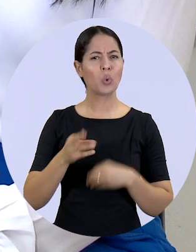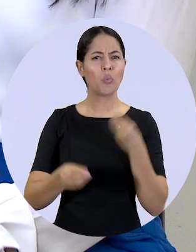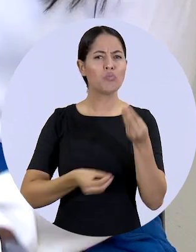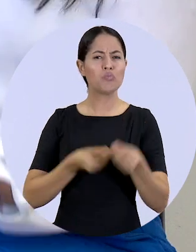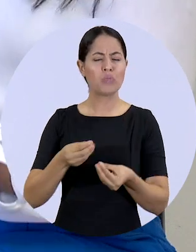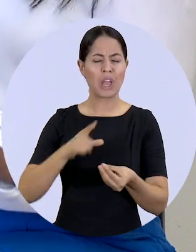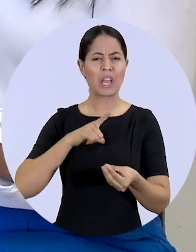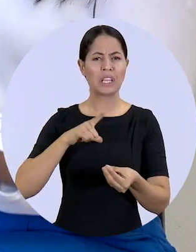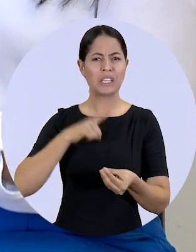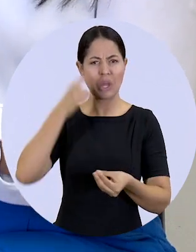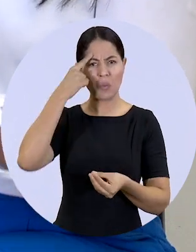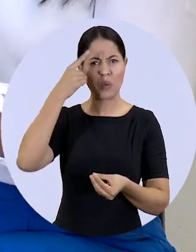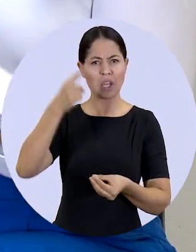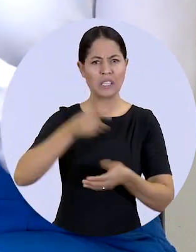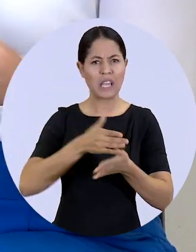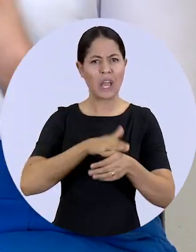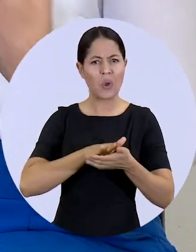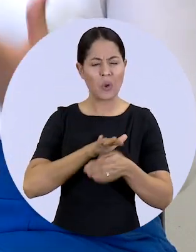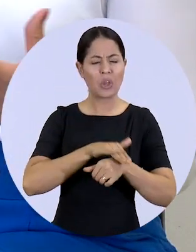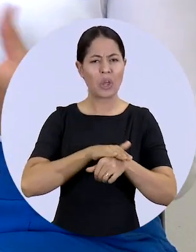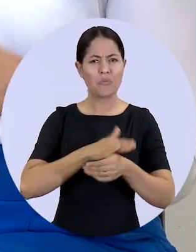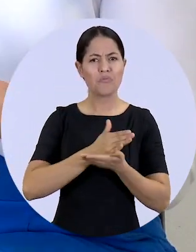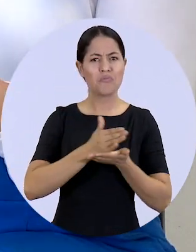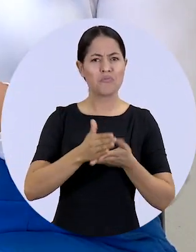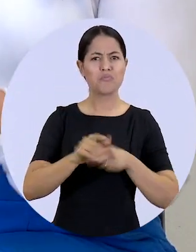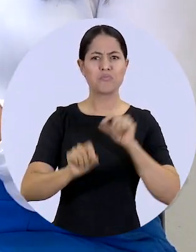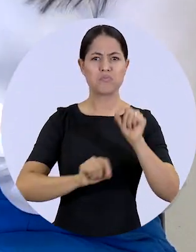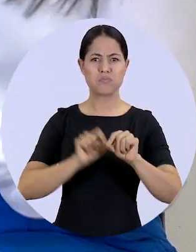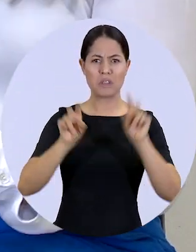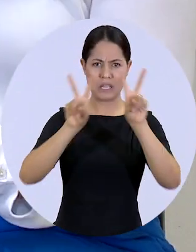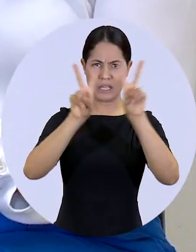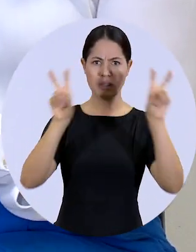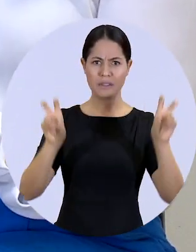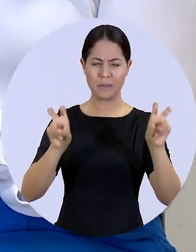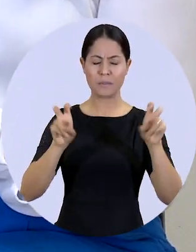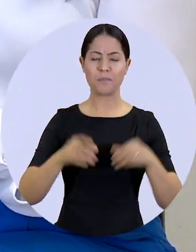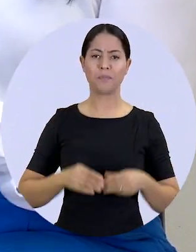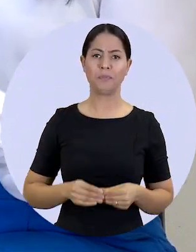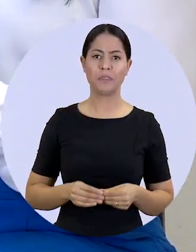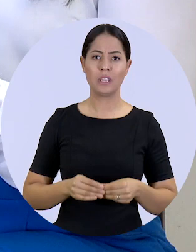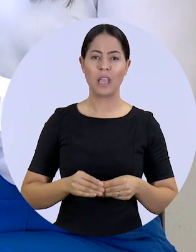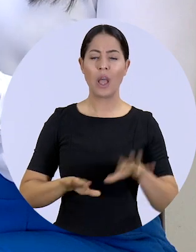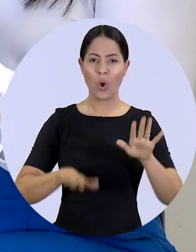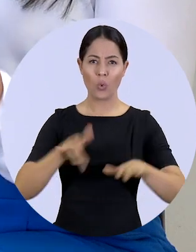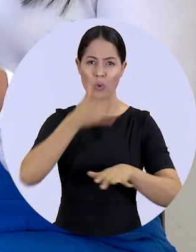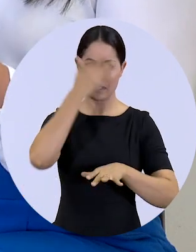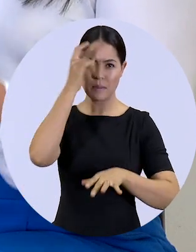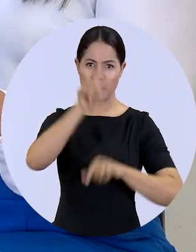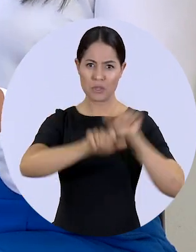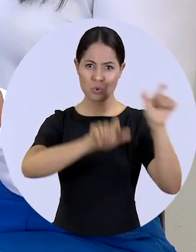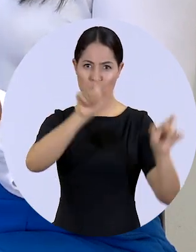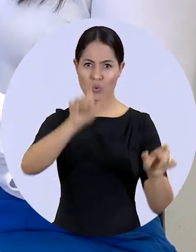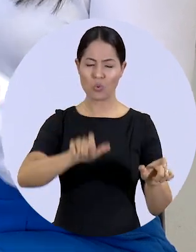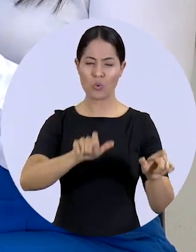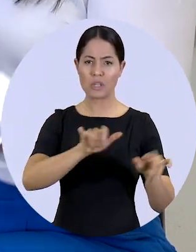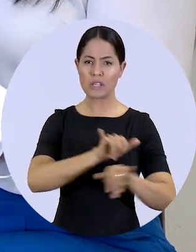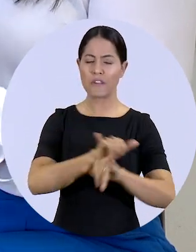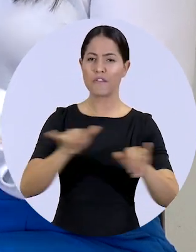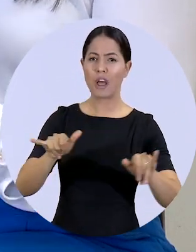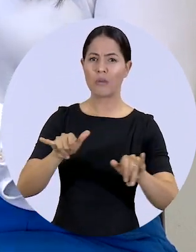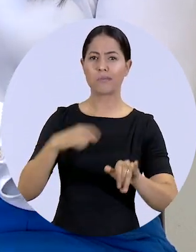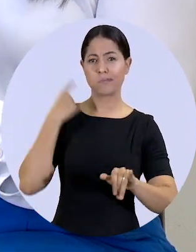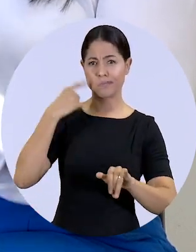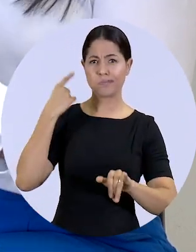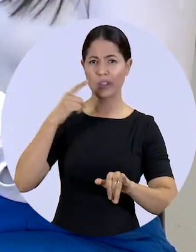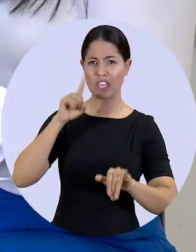Cacai, existe uma ideia que eu gostaria de começarmos neste programa desmistificando. Muitas pessoas falam em